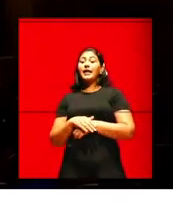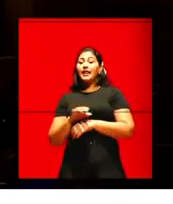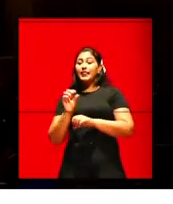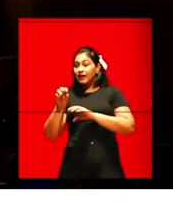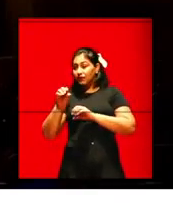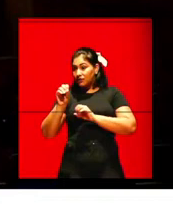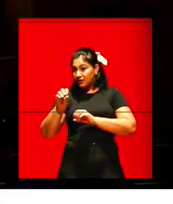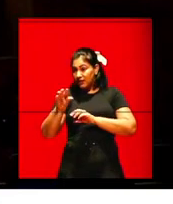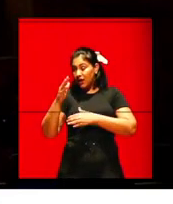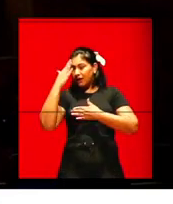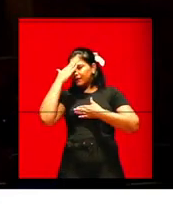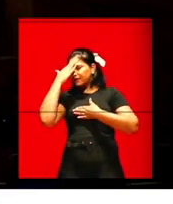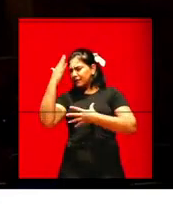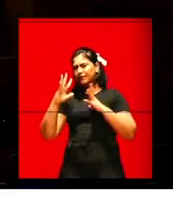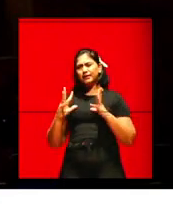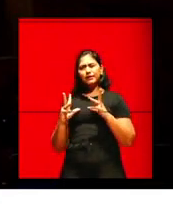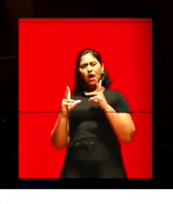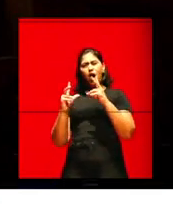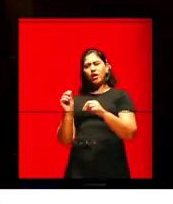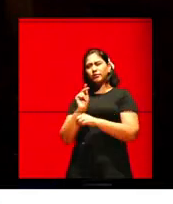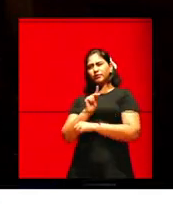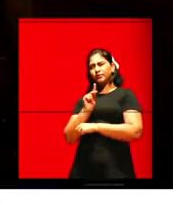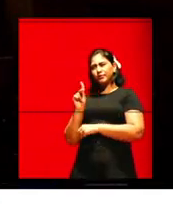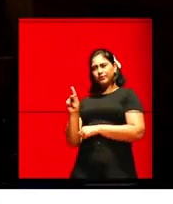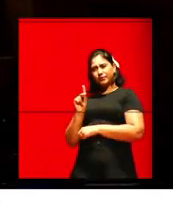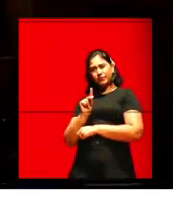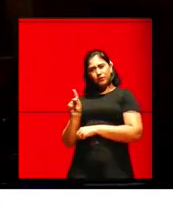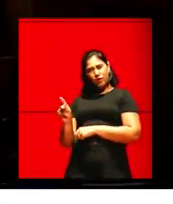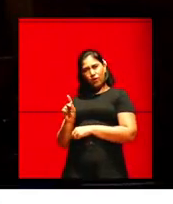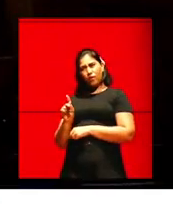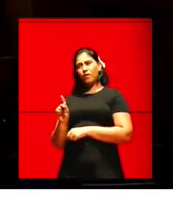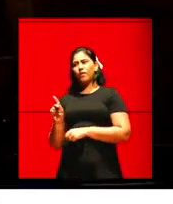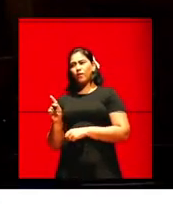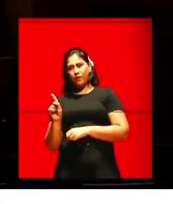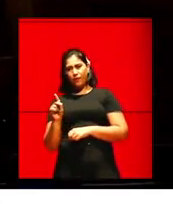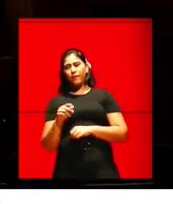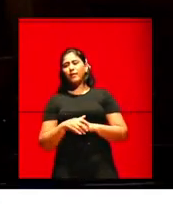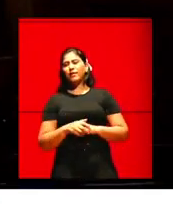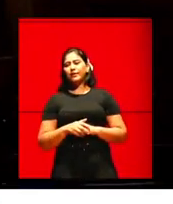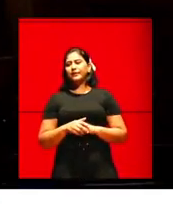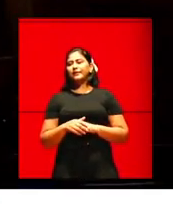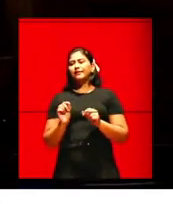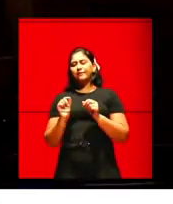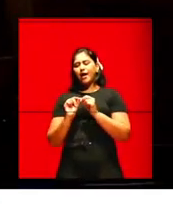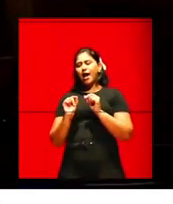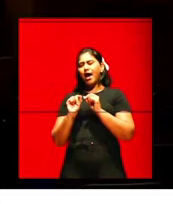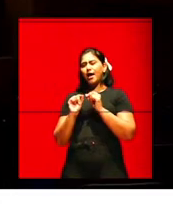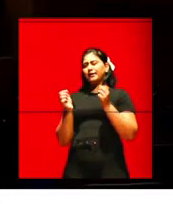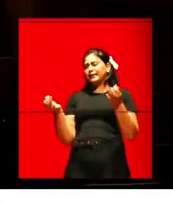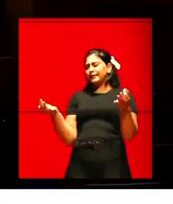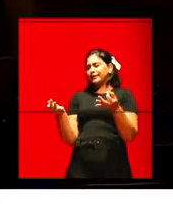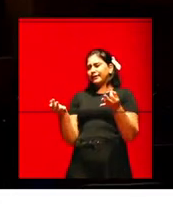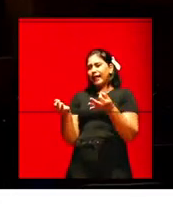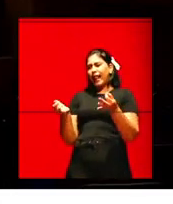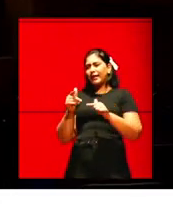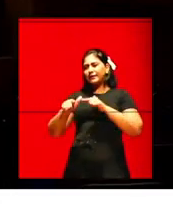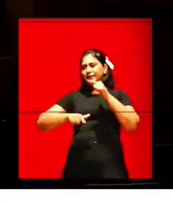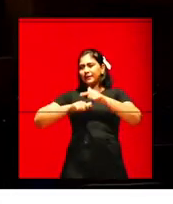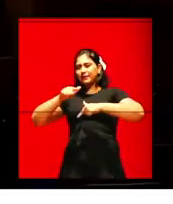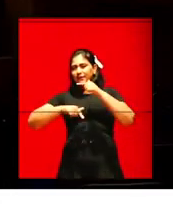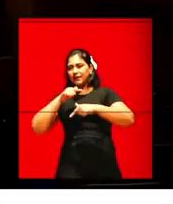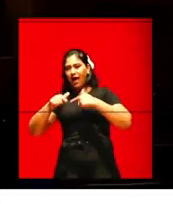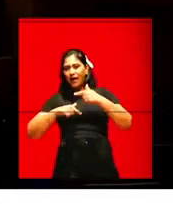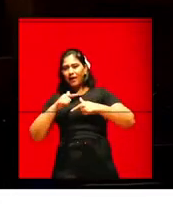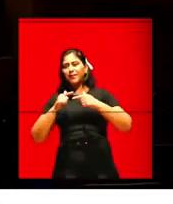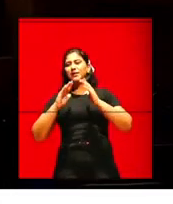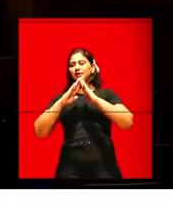os professores da rede estadual de ensino e que fazem esse excelente trabalho junto aos alunos das nossas escolas da